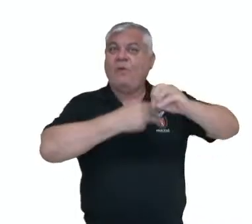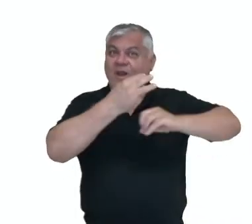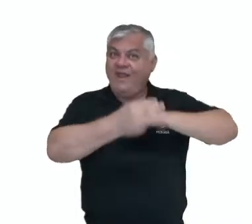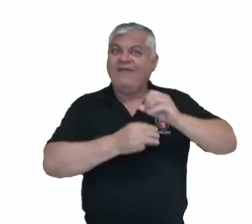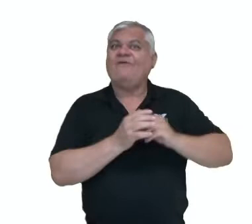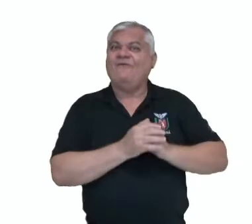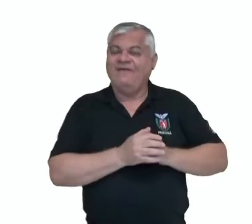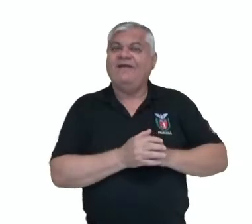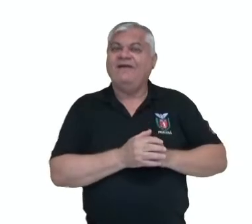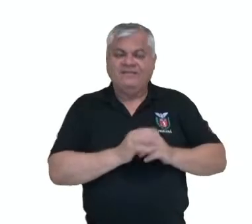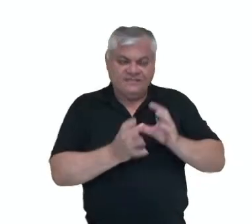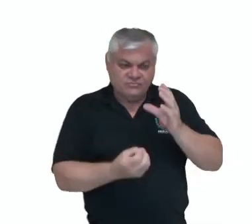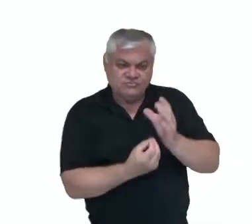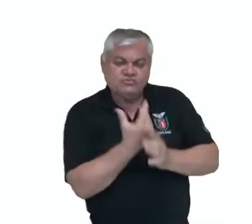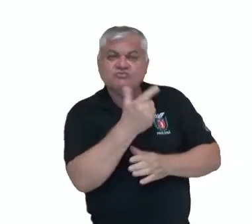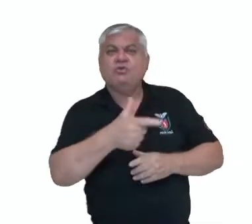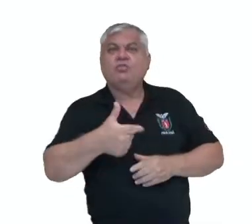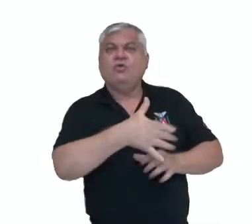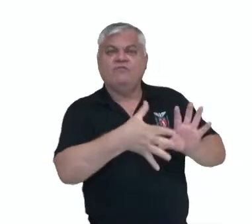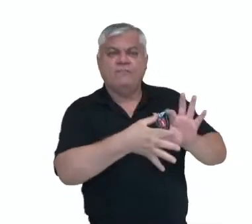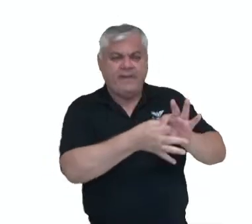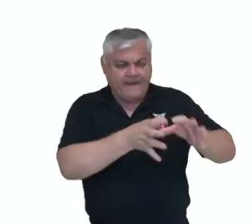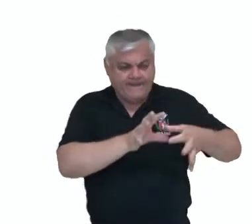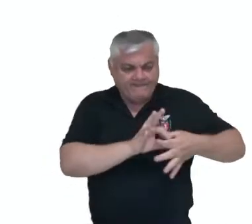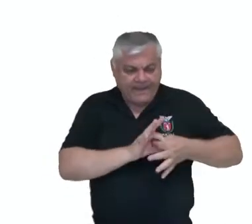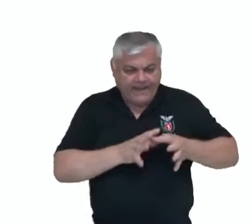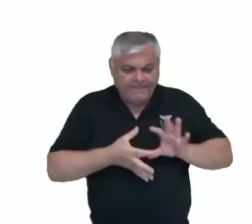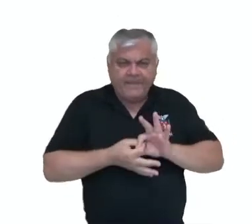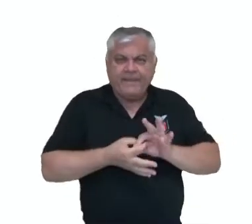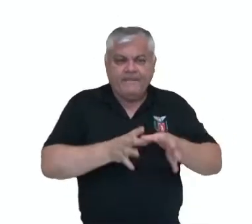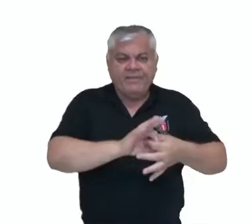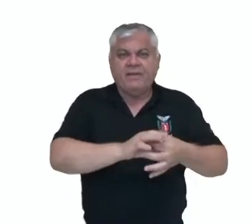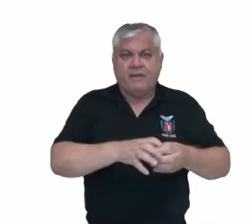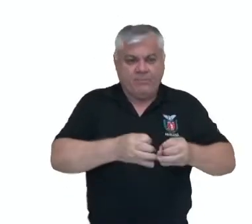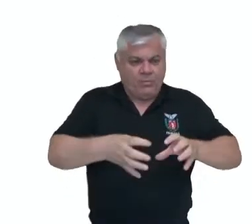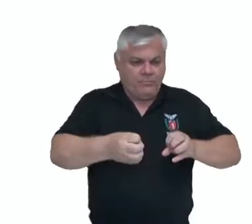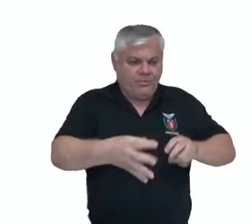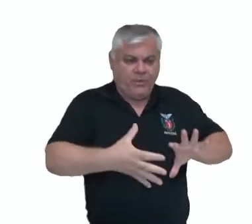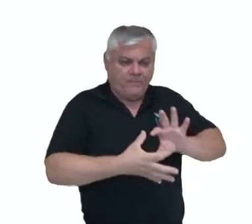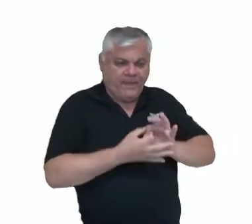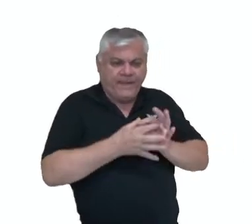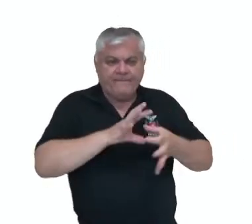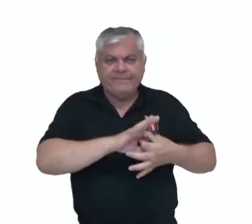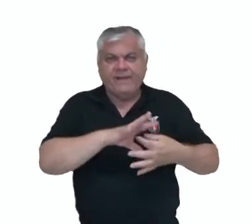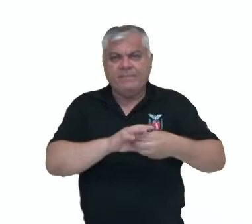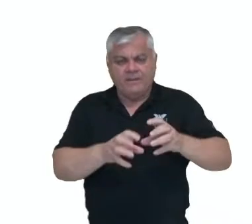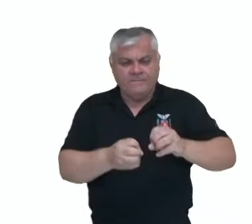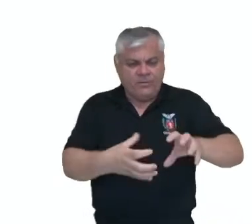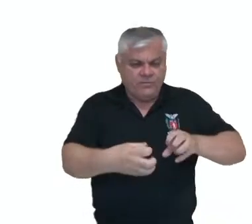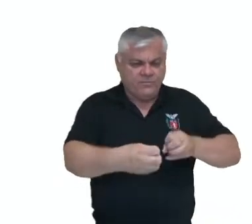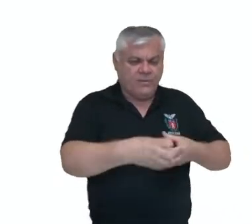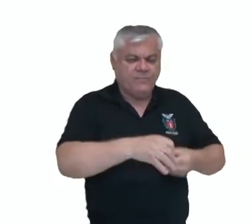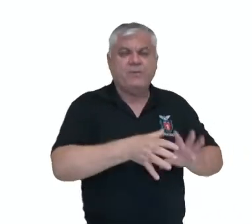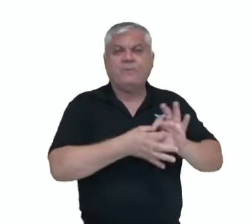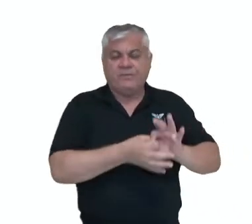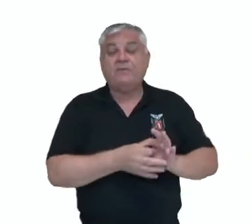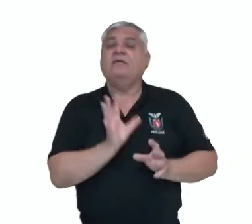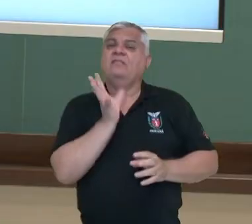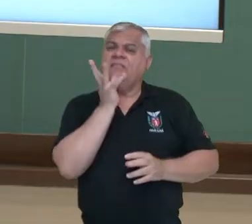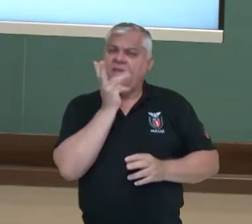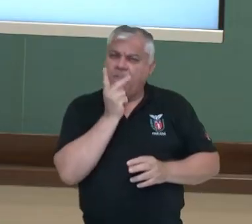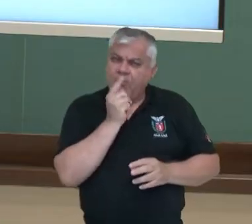iniciais e a formação de novas ligações que irão formar novas moléculas. Por isso, elas são mais lentas e